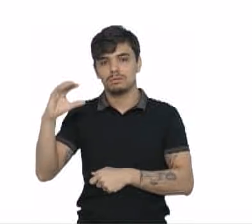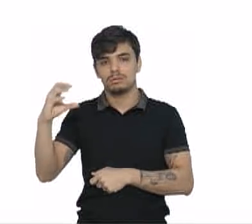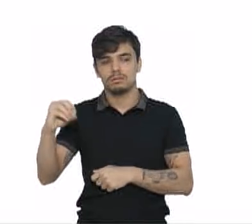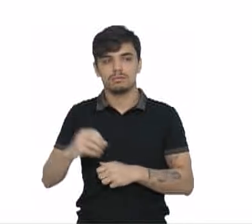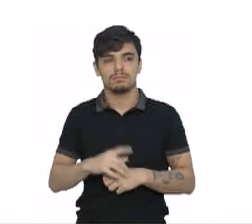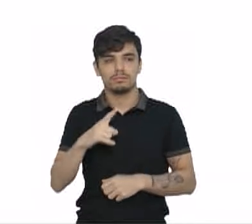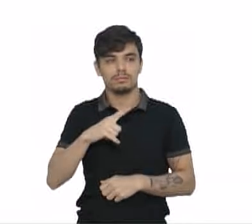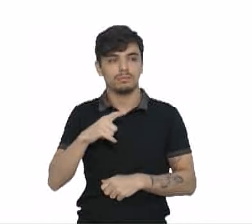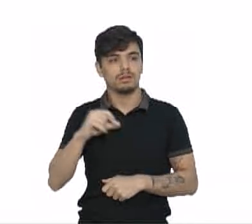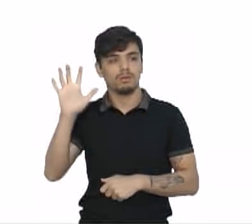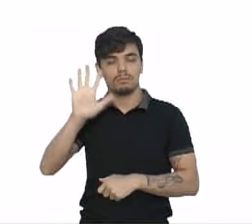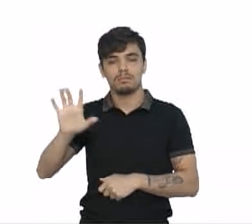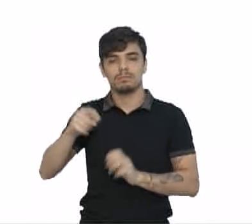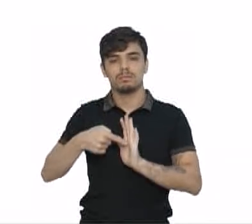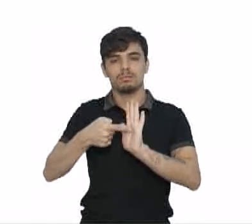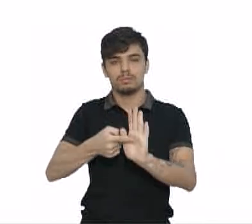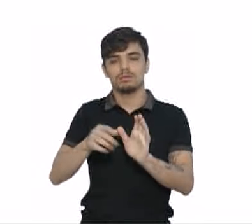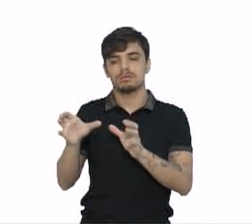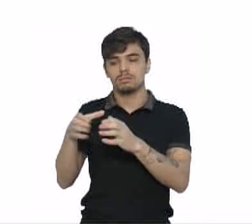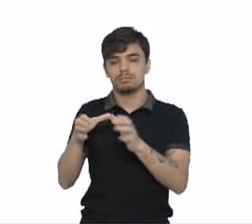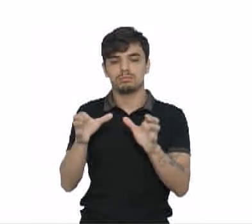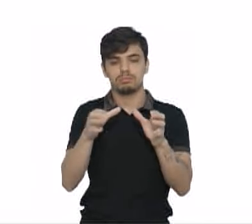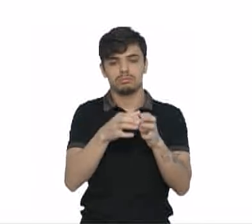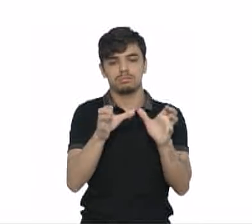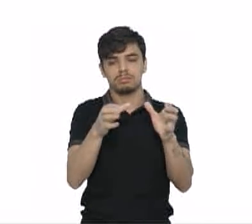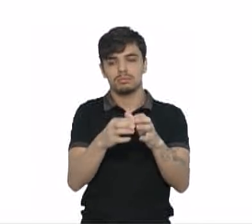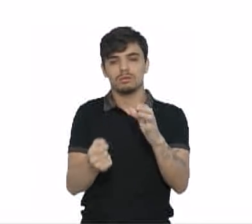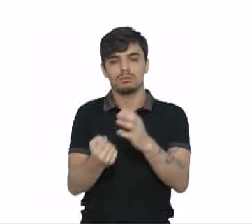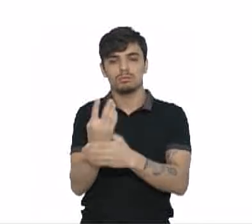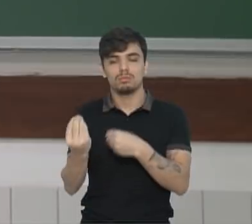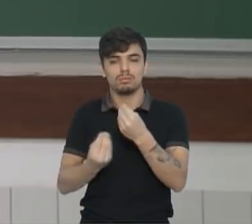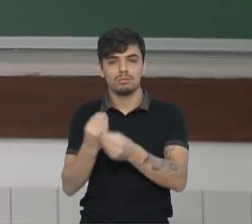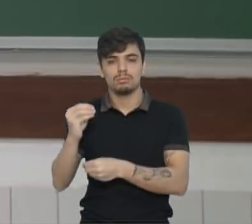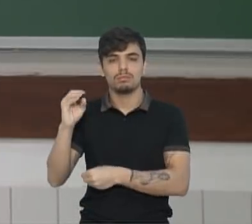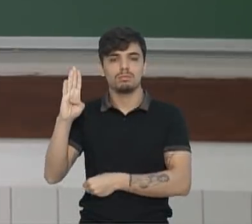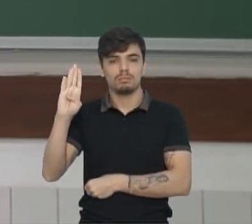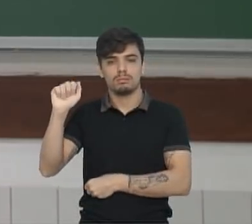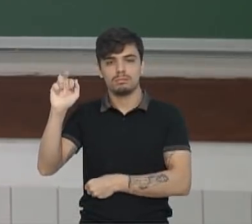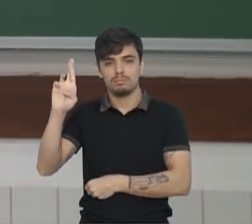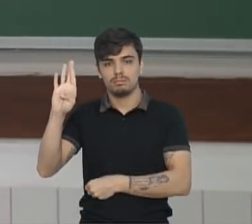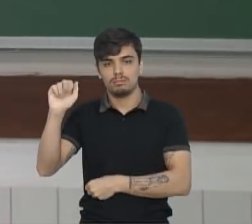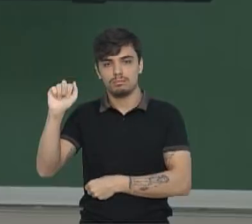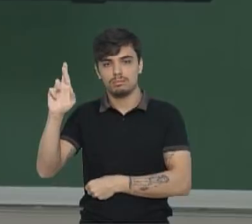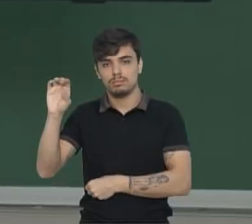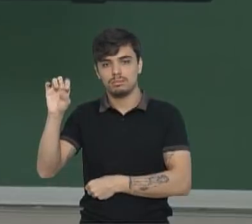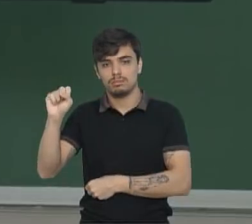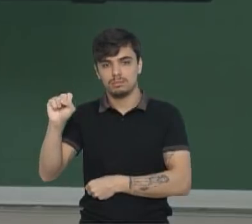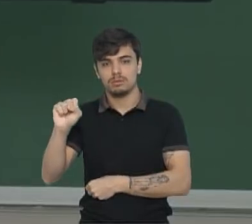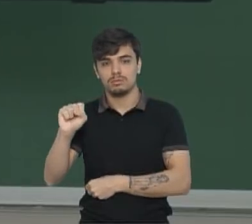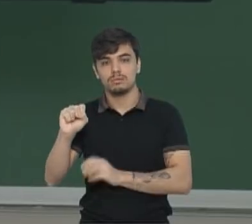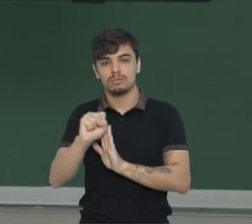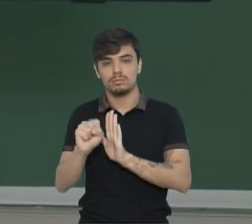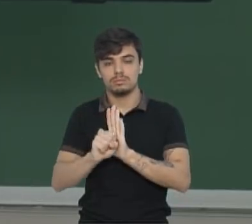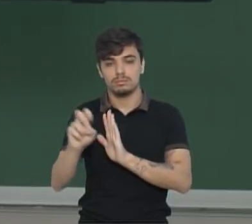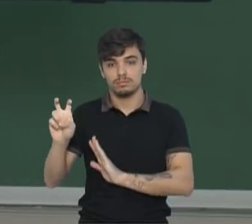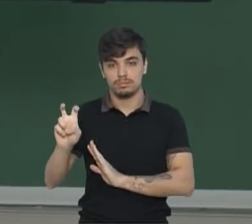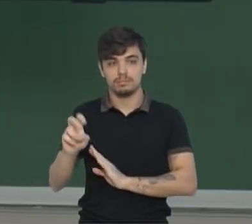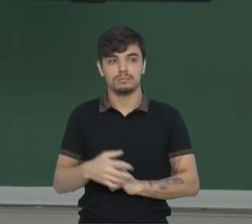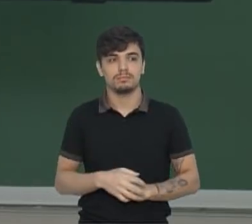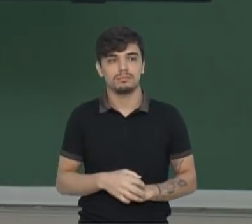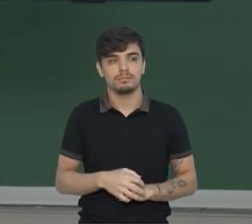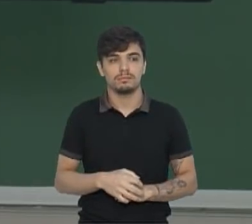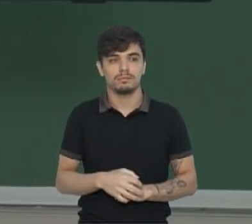mapa que mostra, né, os reinos bárbaros e sua formação já no século V. Então a gente tem aqui, né, francos, como eu já tinha